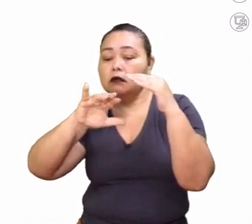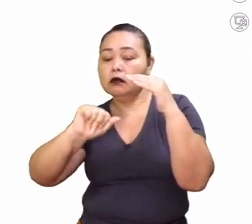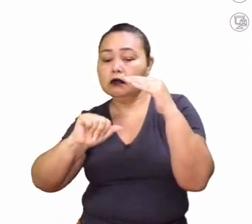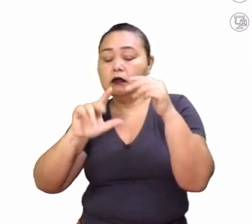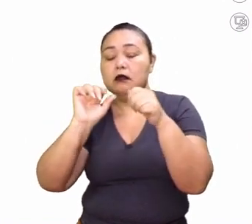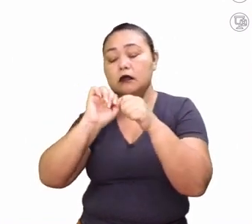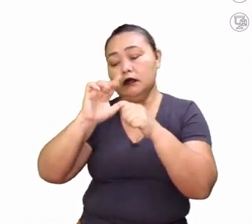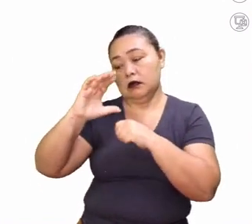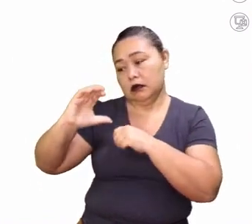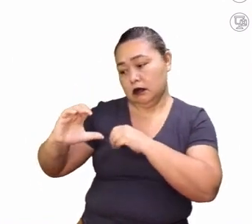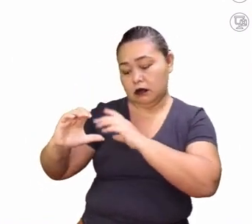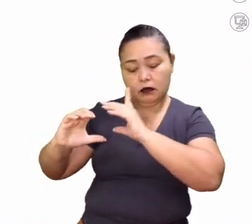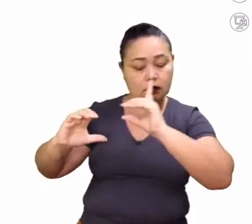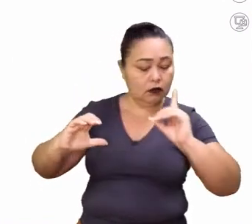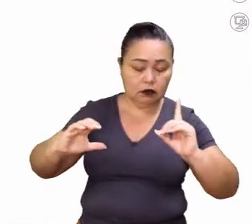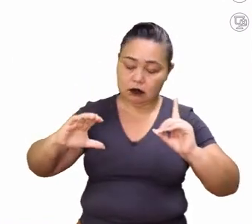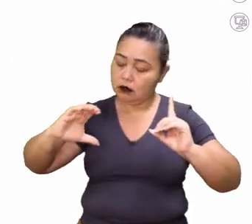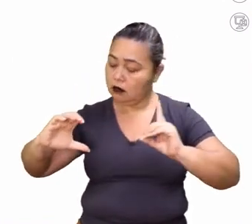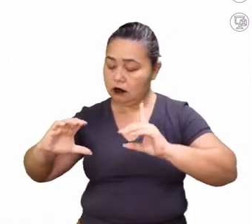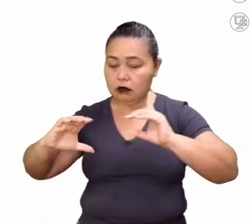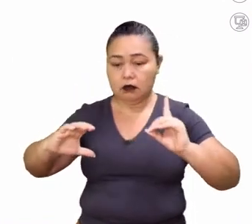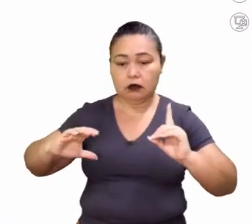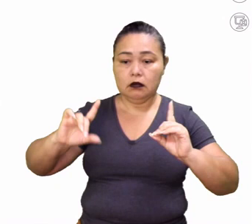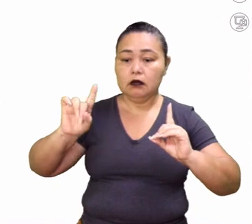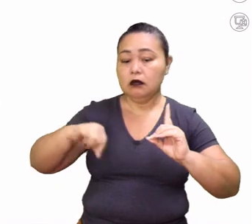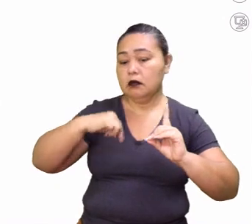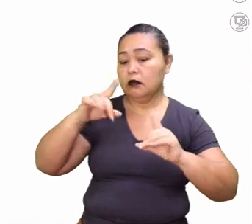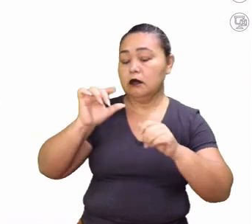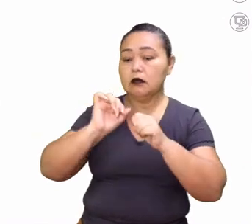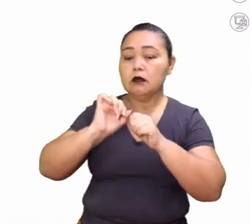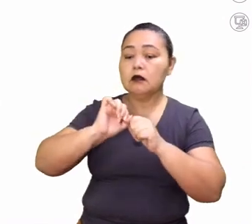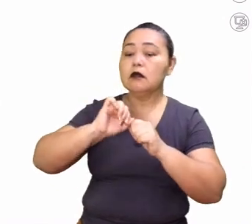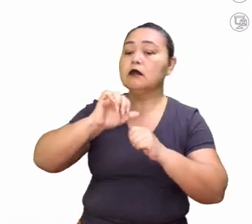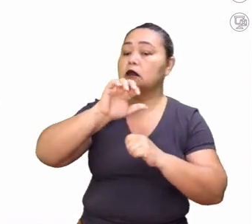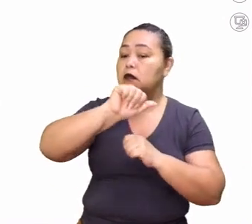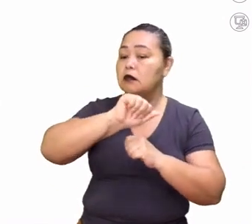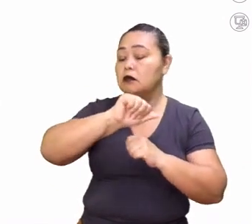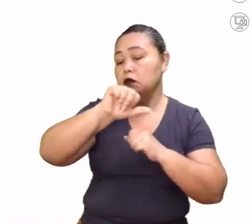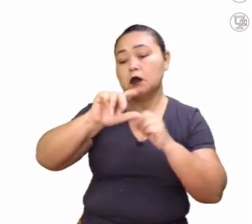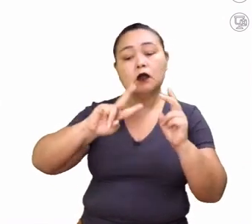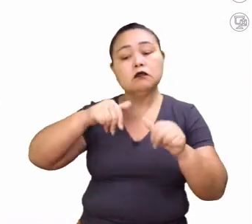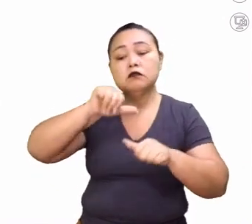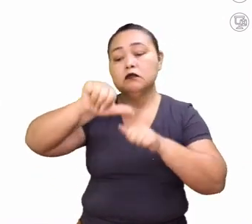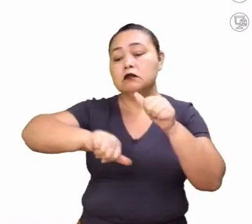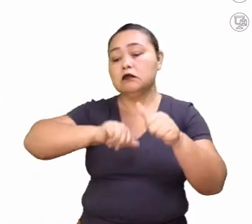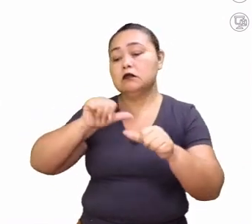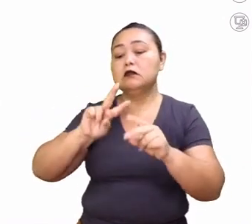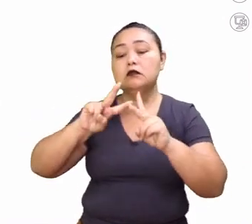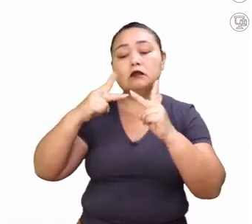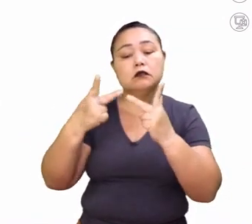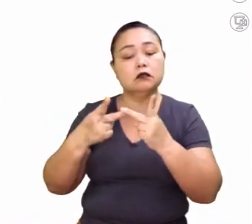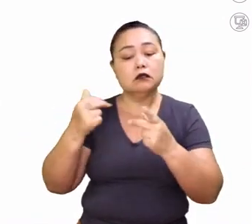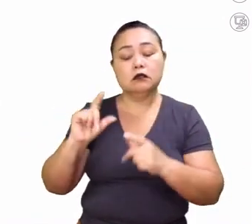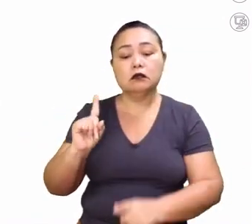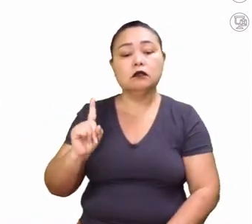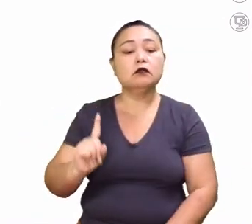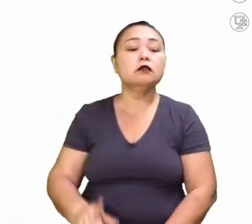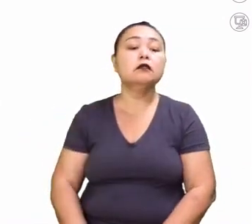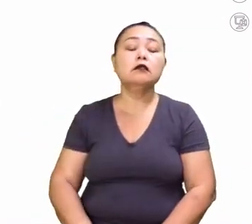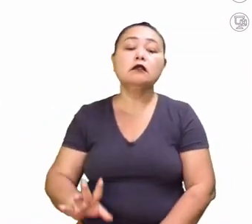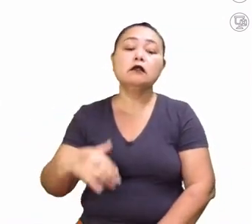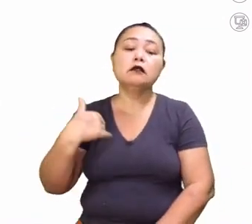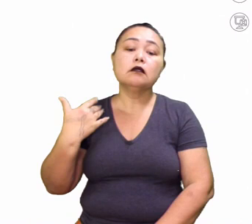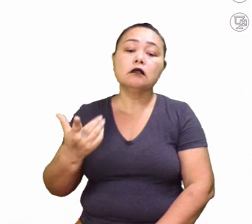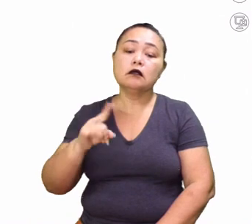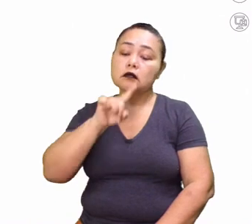BC e da não realiza trabalho porque o volume não muda não varia certo